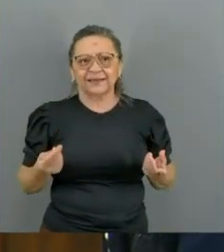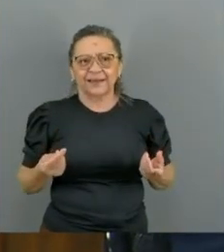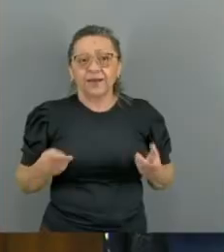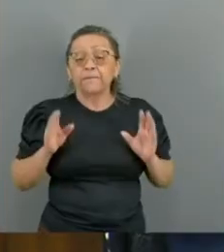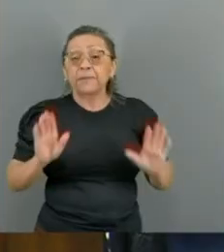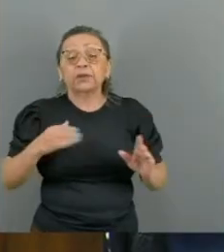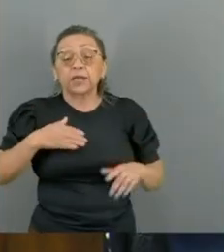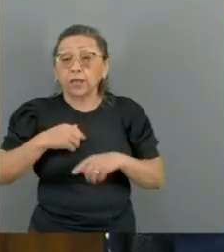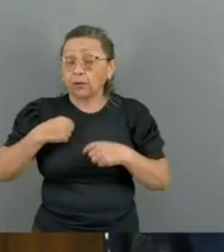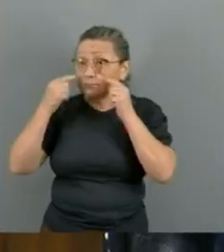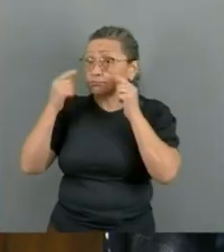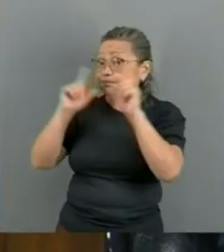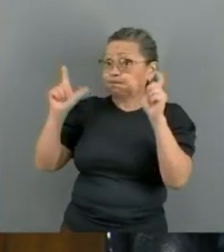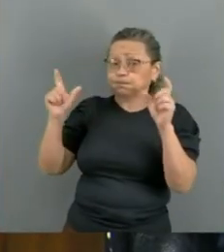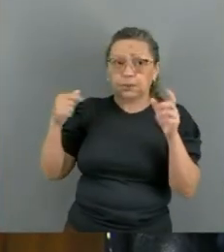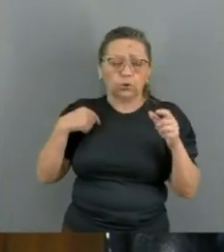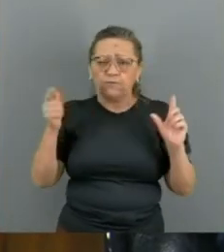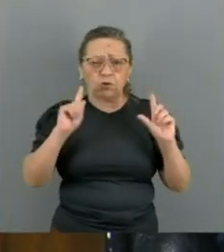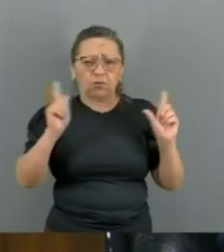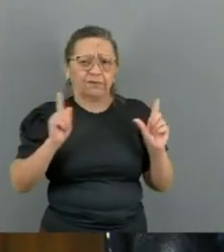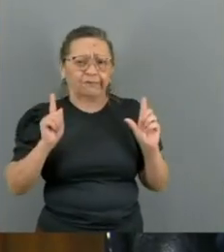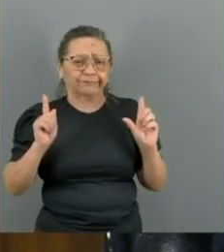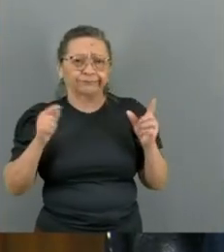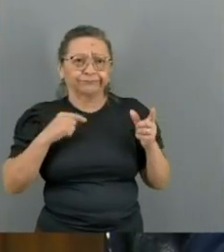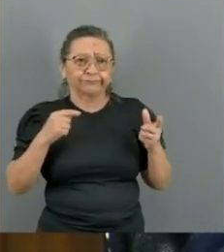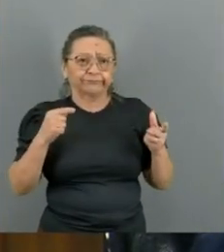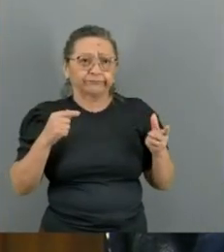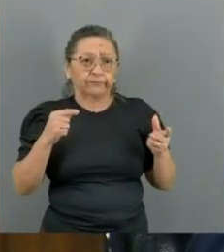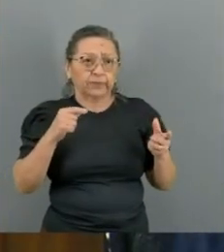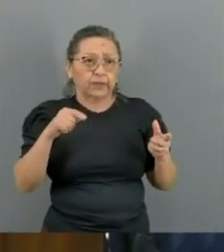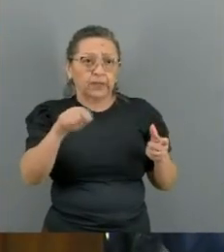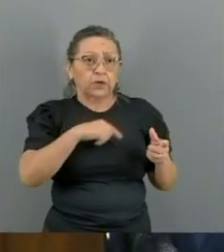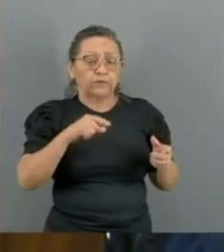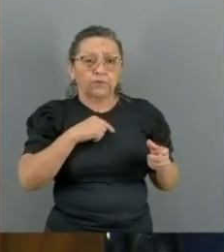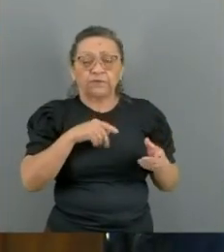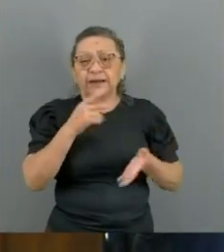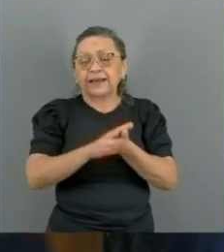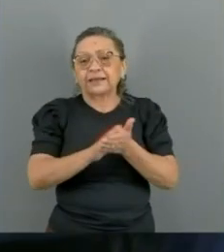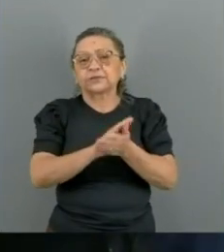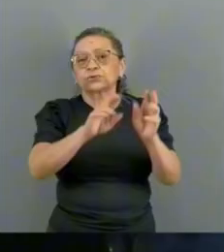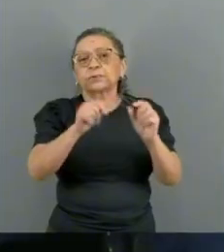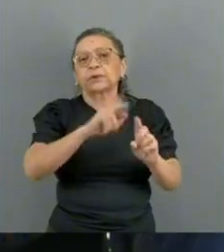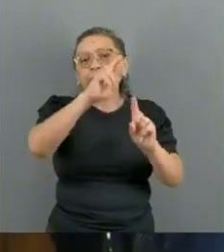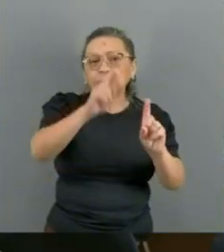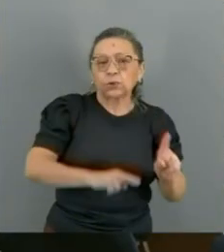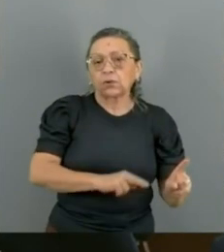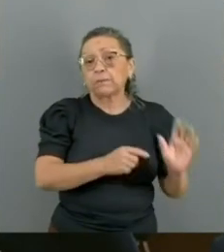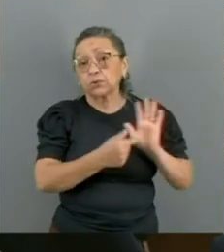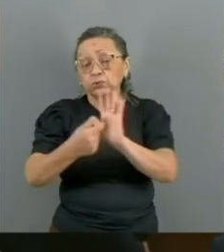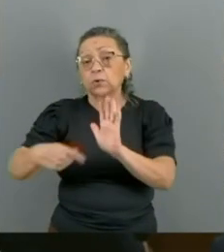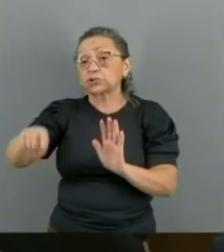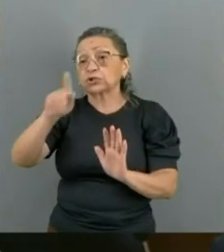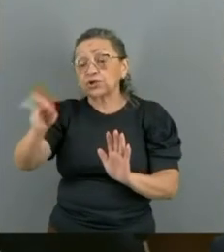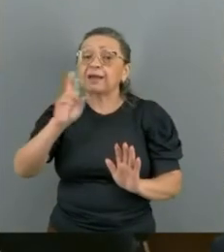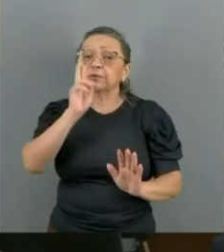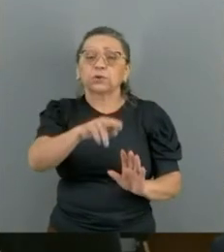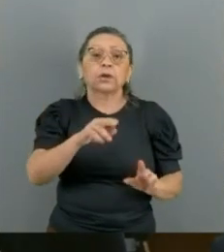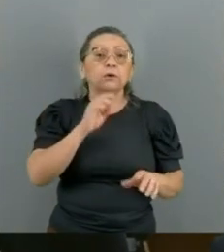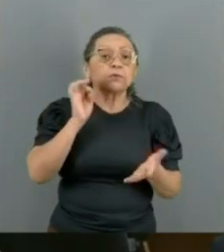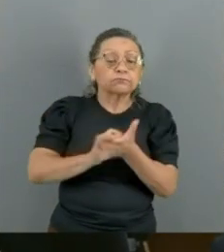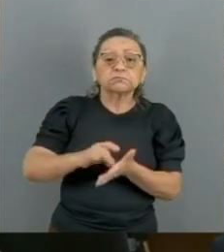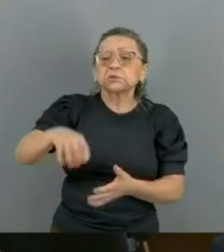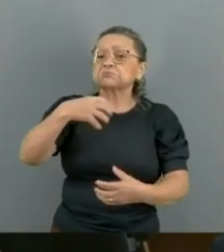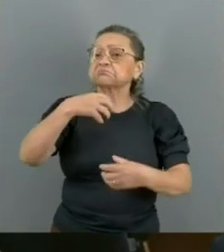me chamou a atenção, em especial, eu não vou entrar no mérito aqui da apresentação feita pelo relator, que a senhora já respondeu, é o fato da senhora sentar-se aí e se